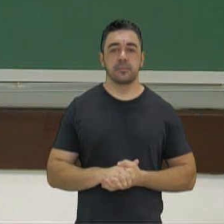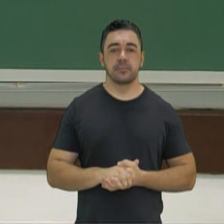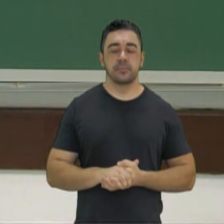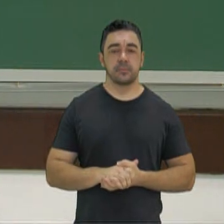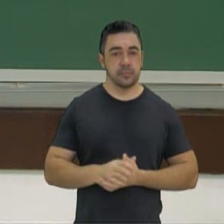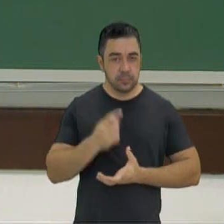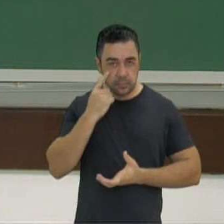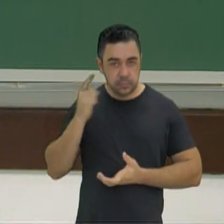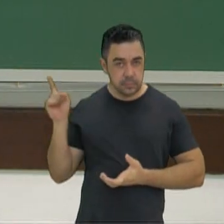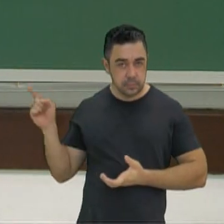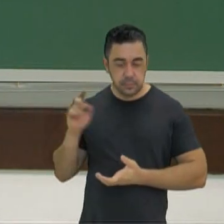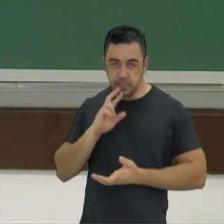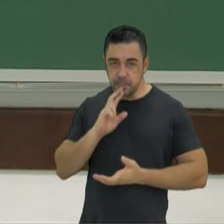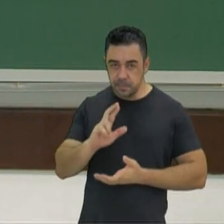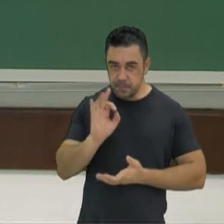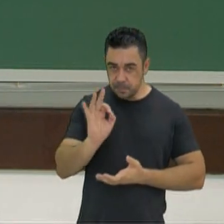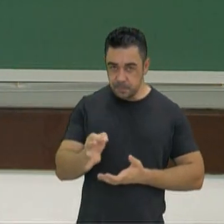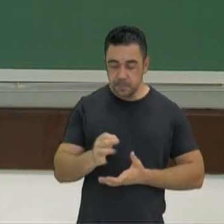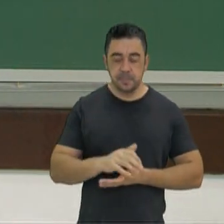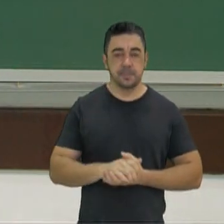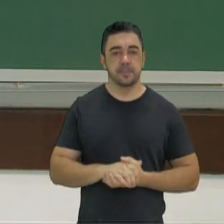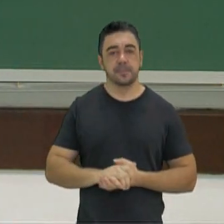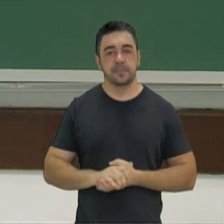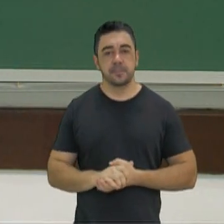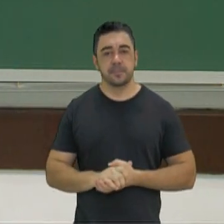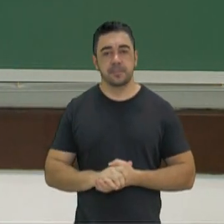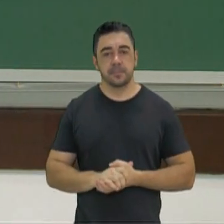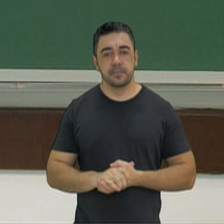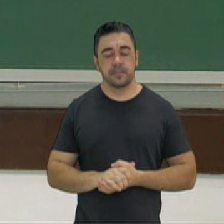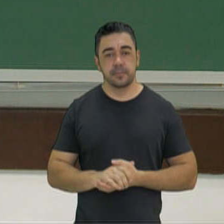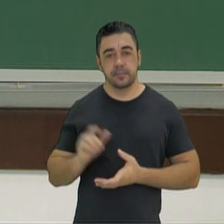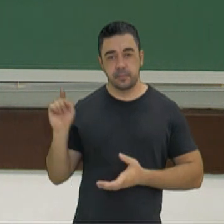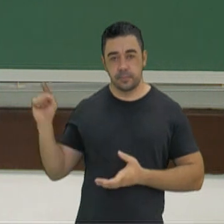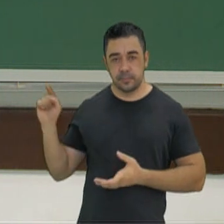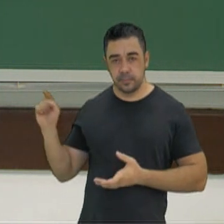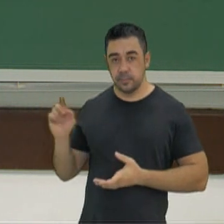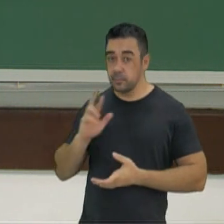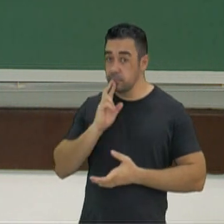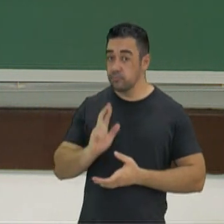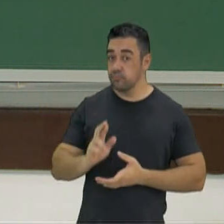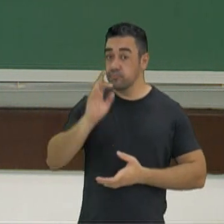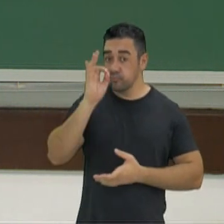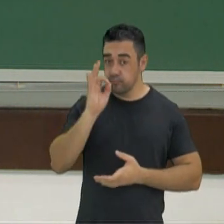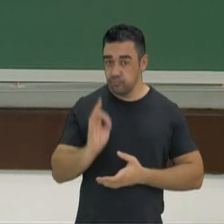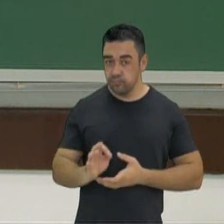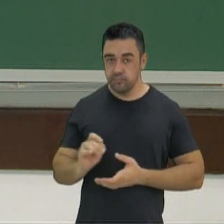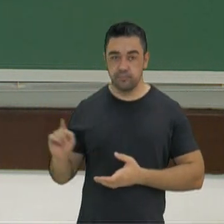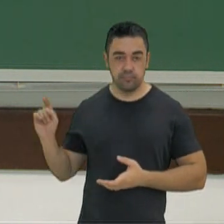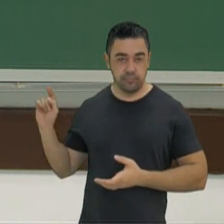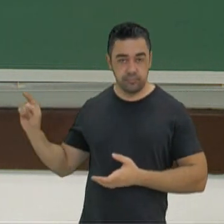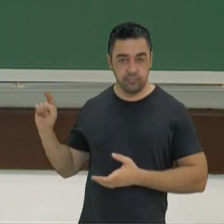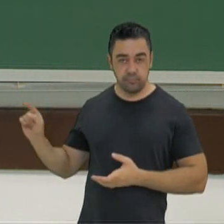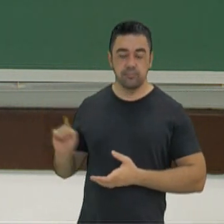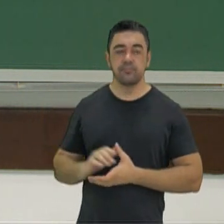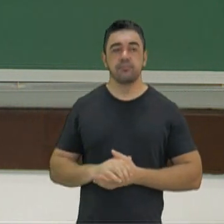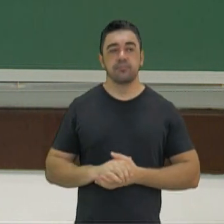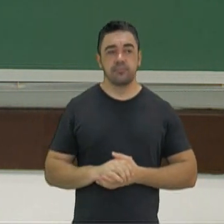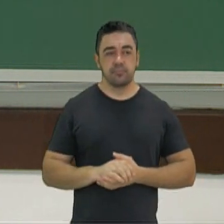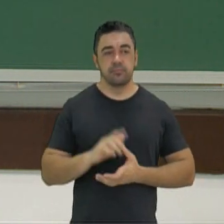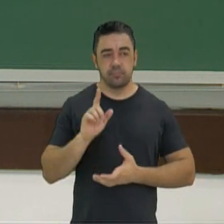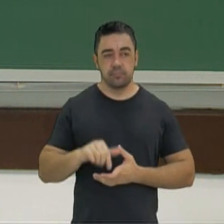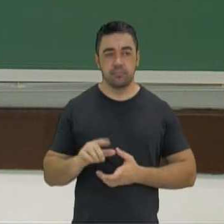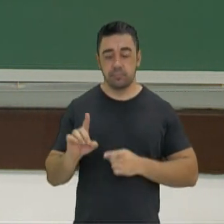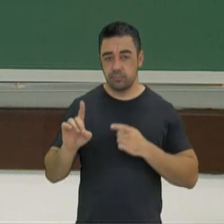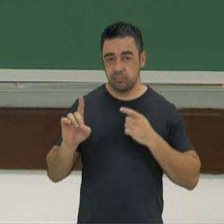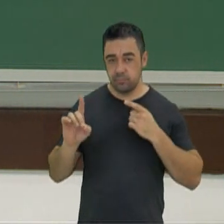Vamos lá conferir a sua resposta. Então, a opção correta nessa questão é a letra